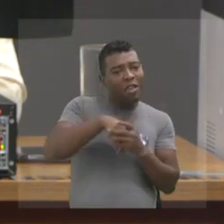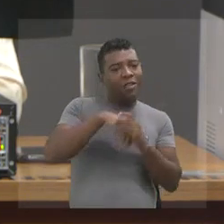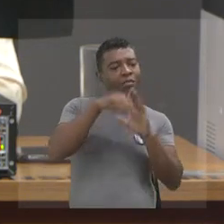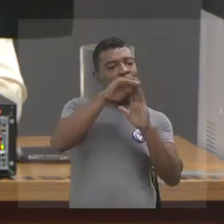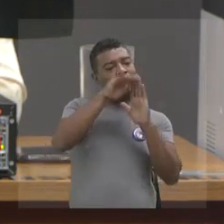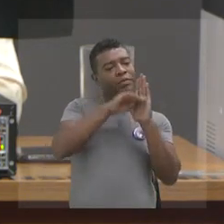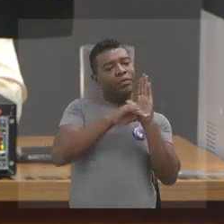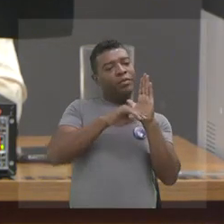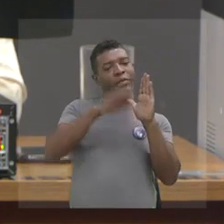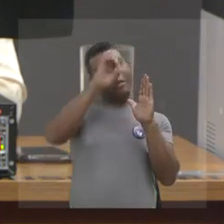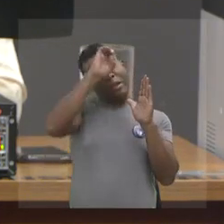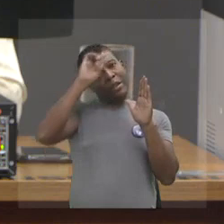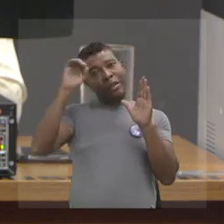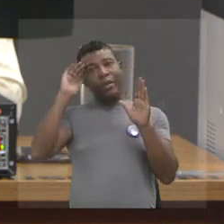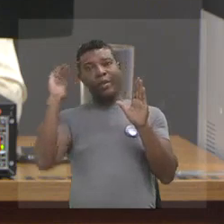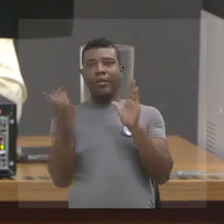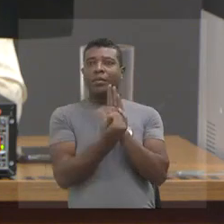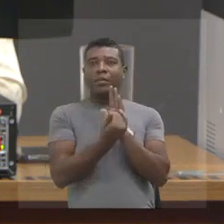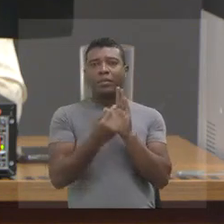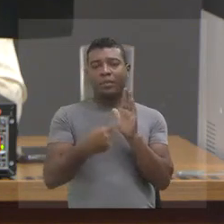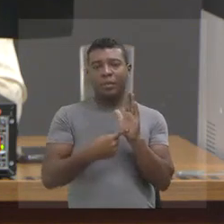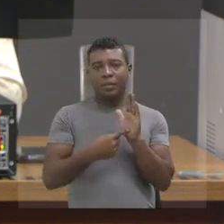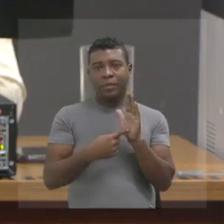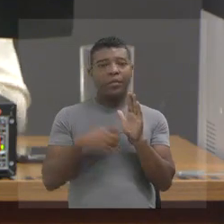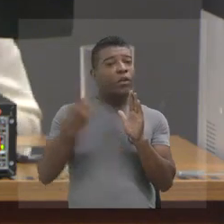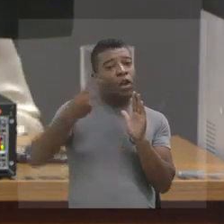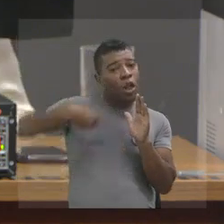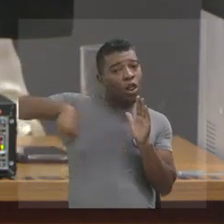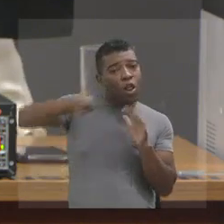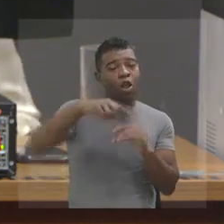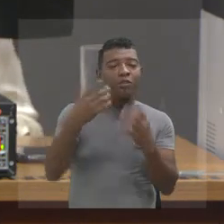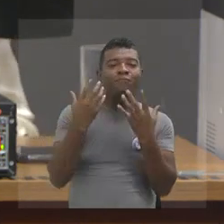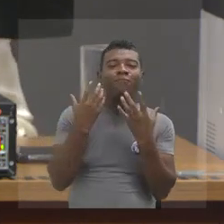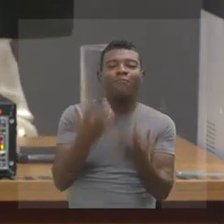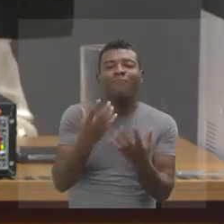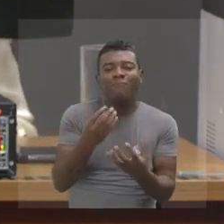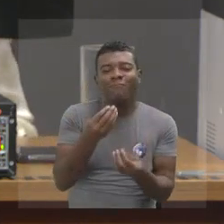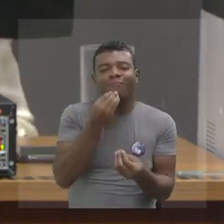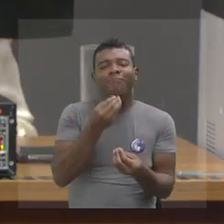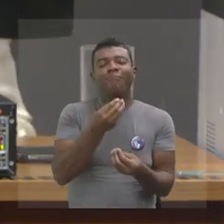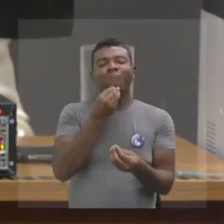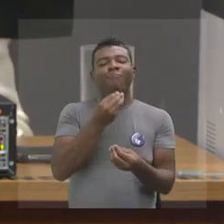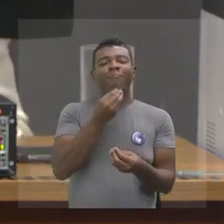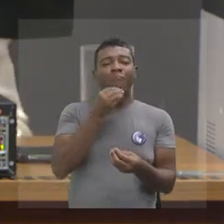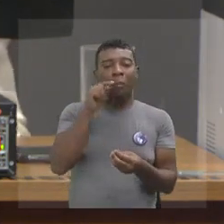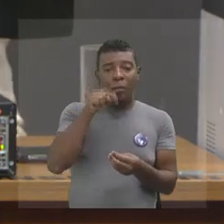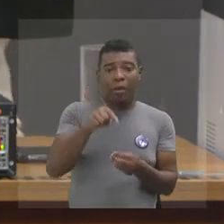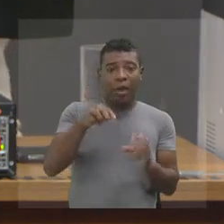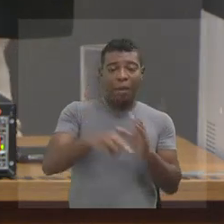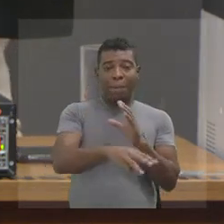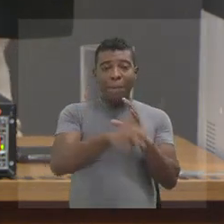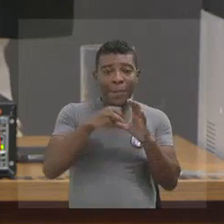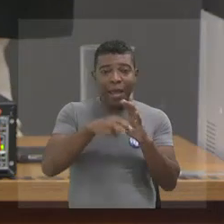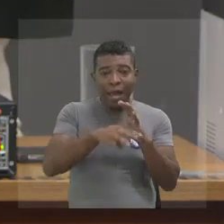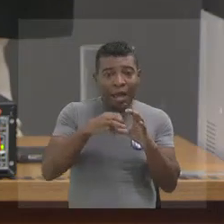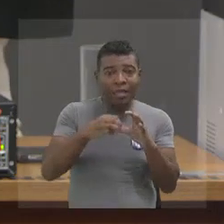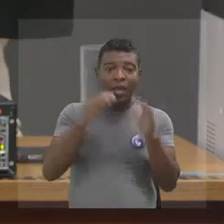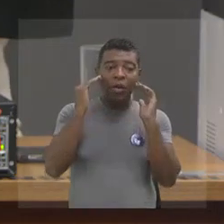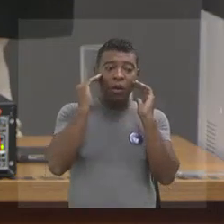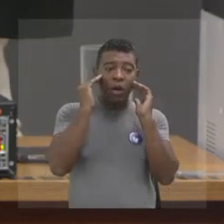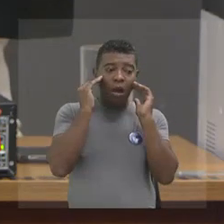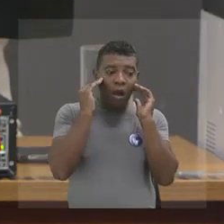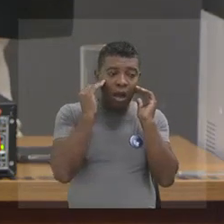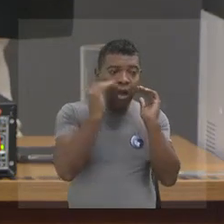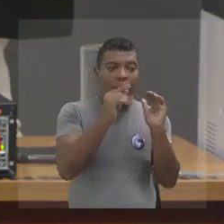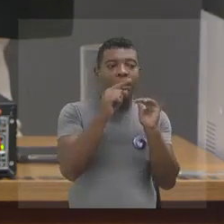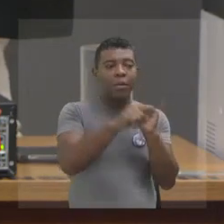então nós queremos a mineração sempre que respeite a segurança o meio ambiente